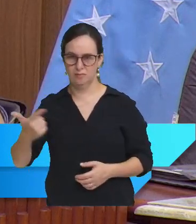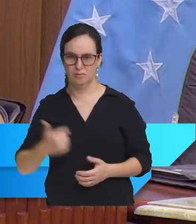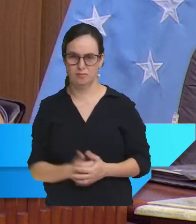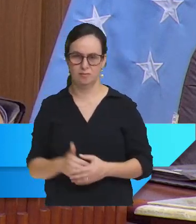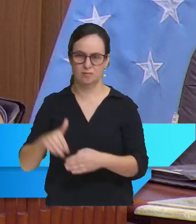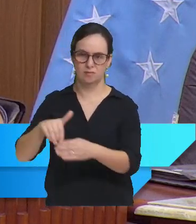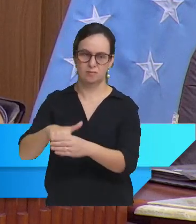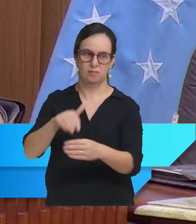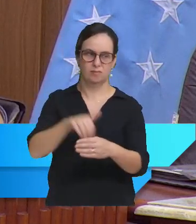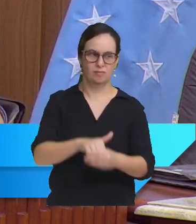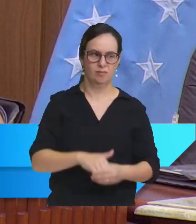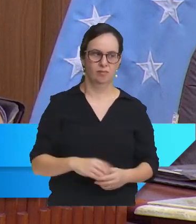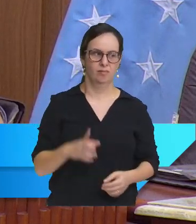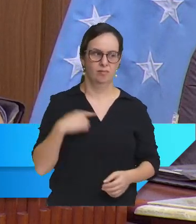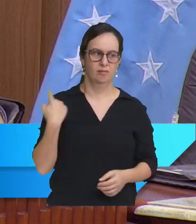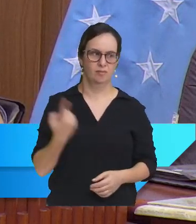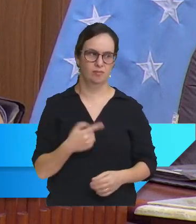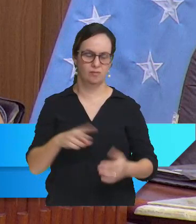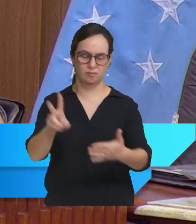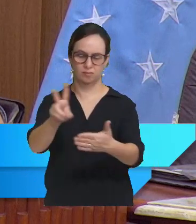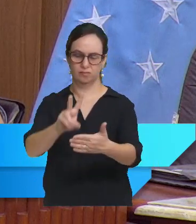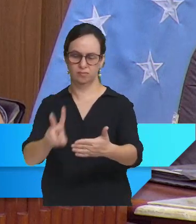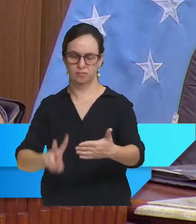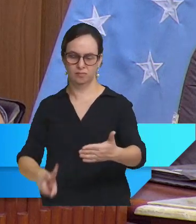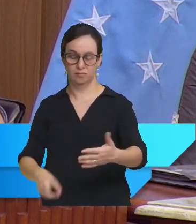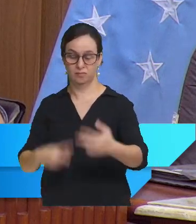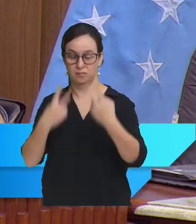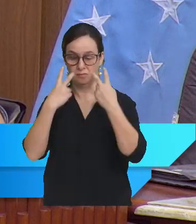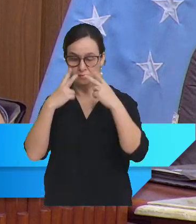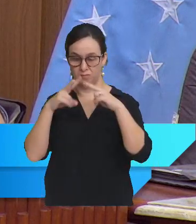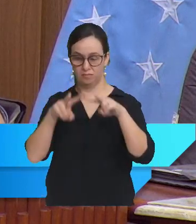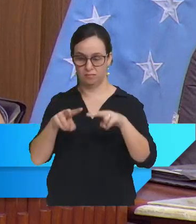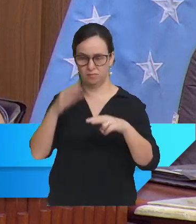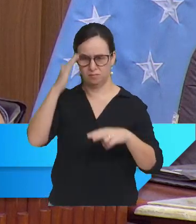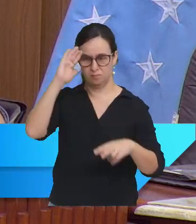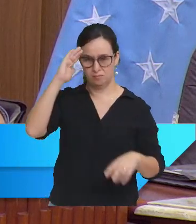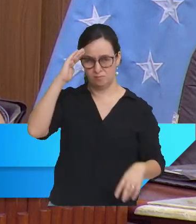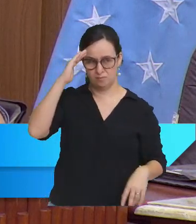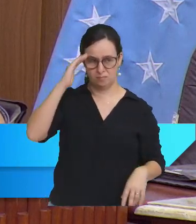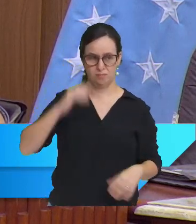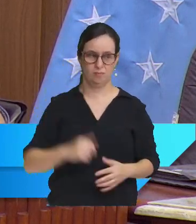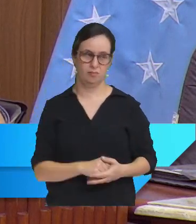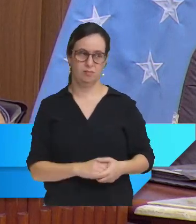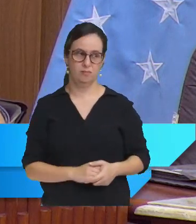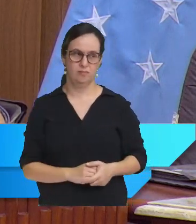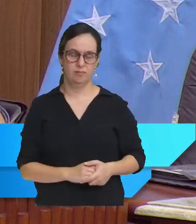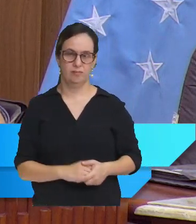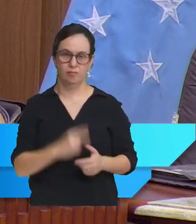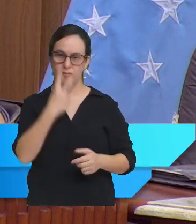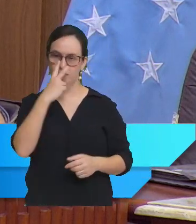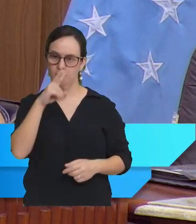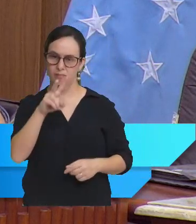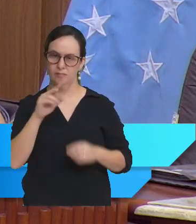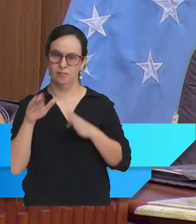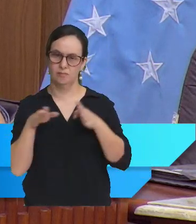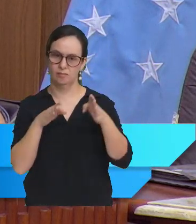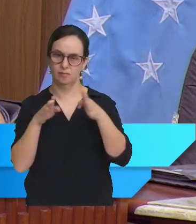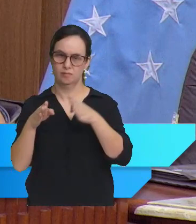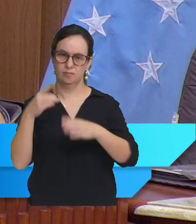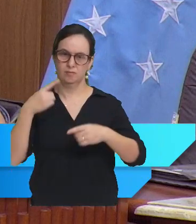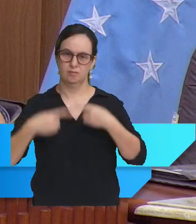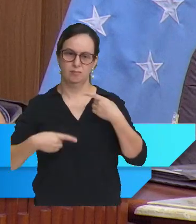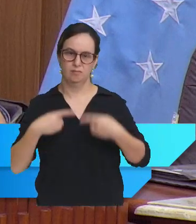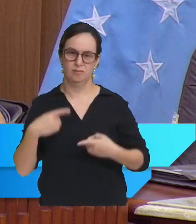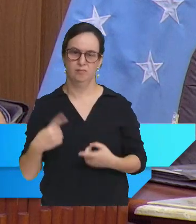cidade para a gente fazer uma leitura séria, uma leitura transparente, imparcial, para ver sobre o rumo político que cada um está tomando, para ver se